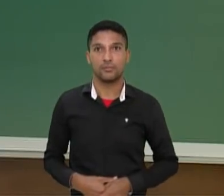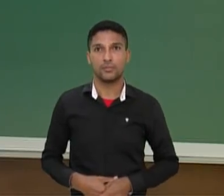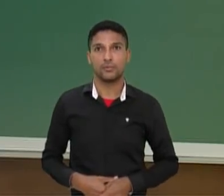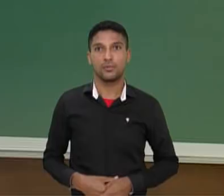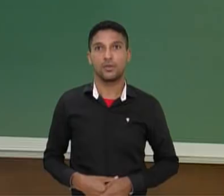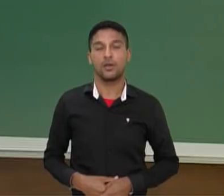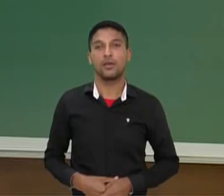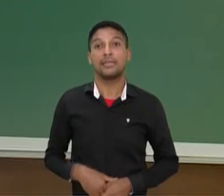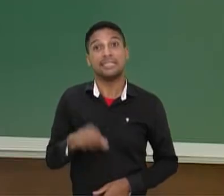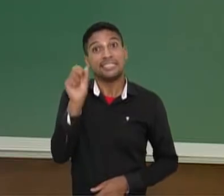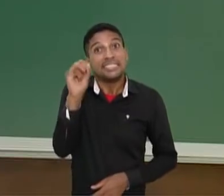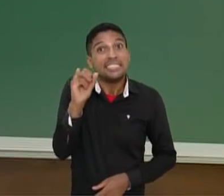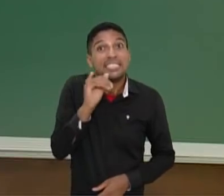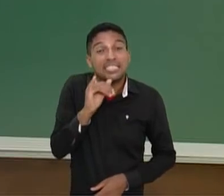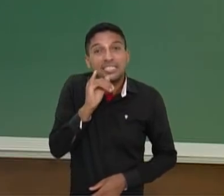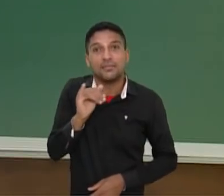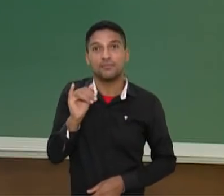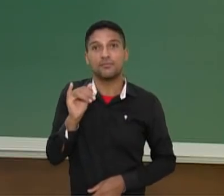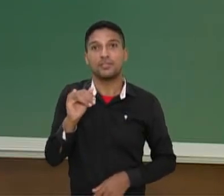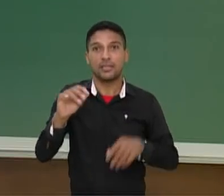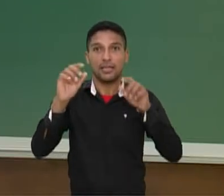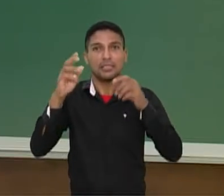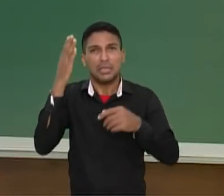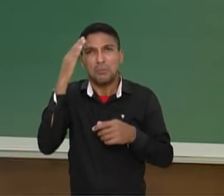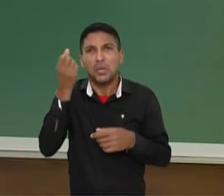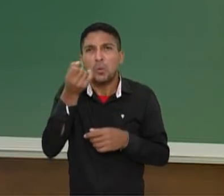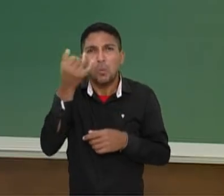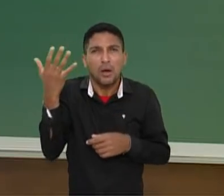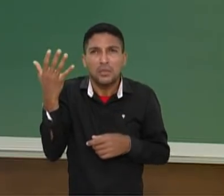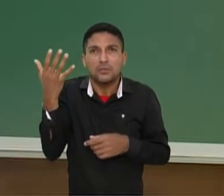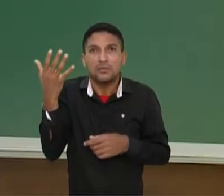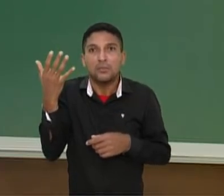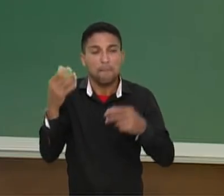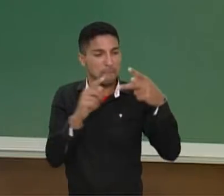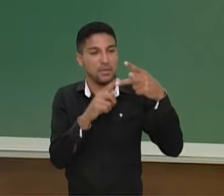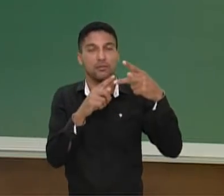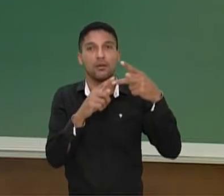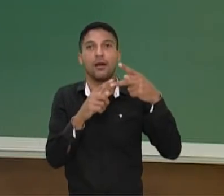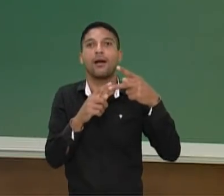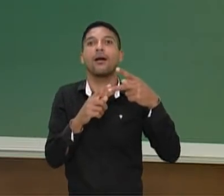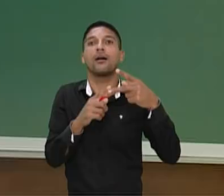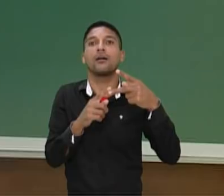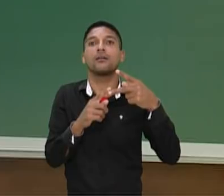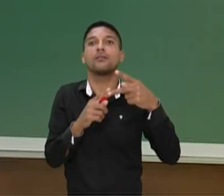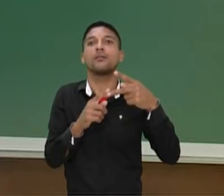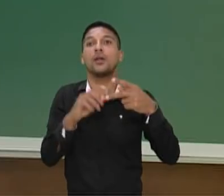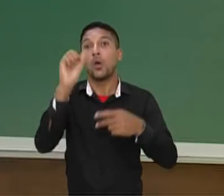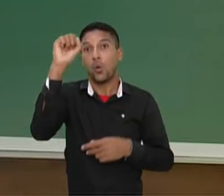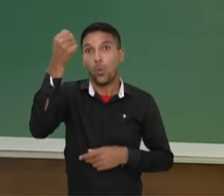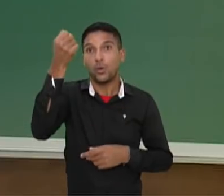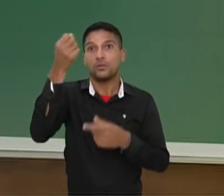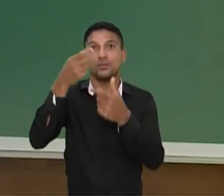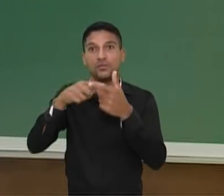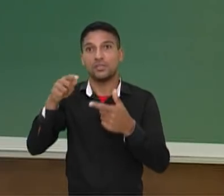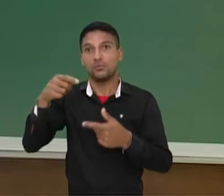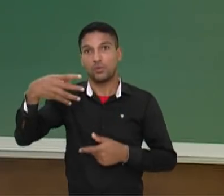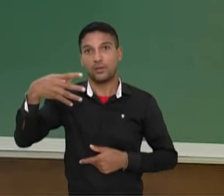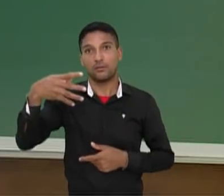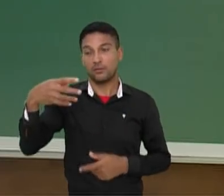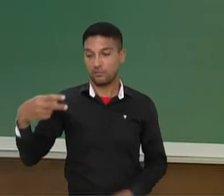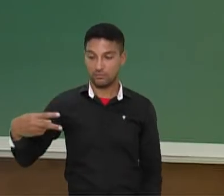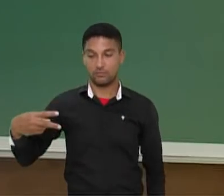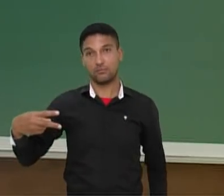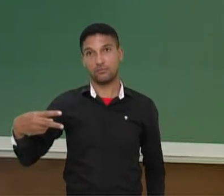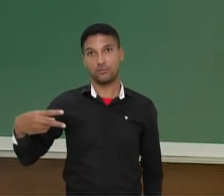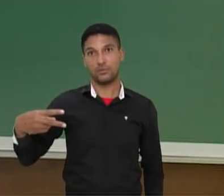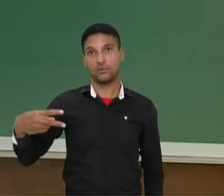8 e dividir pelos 4 lados? 8 dividido por 4, 2. Então, basta você pegar o